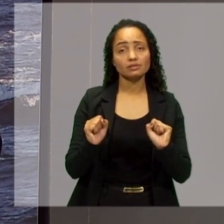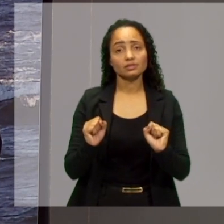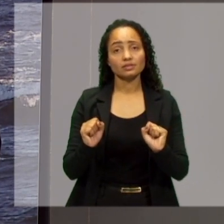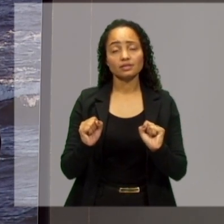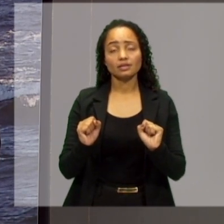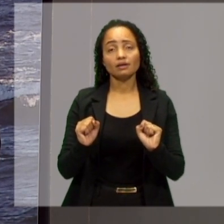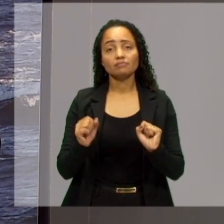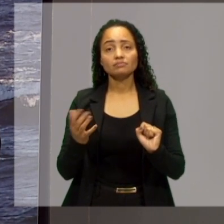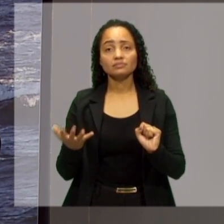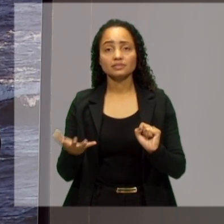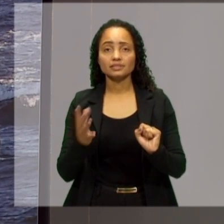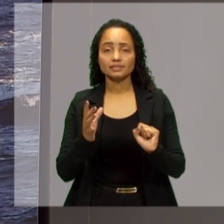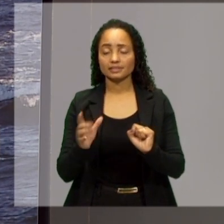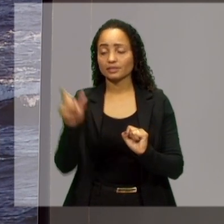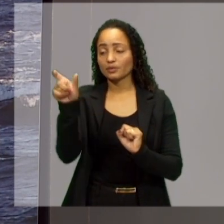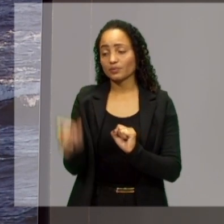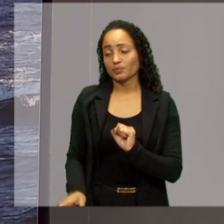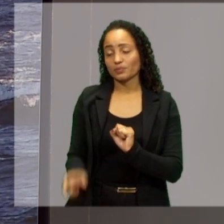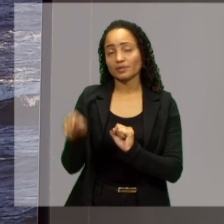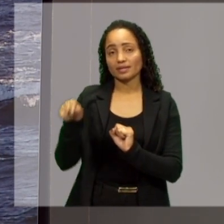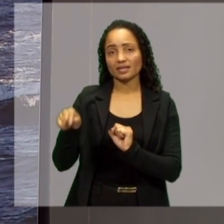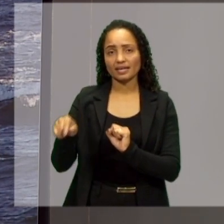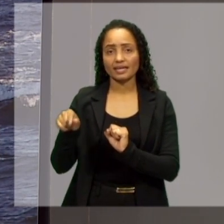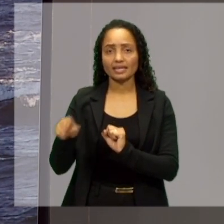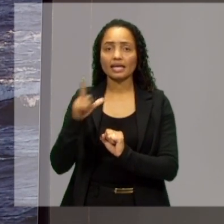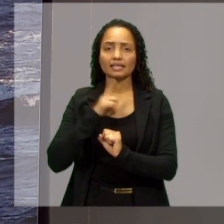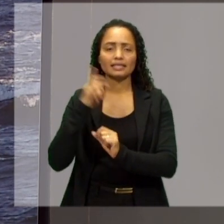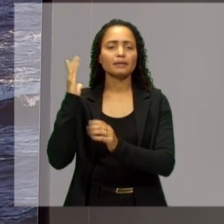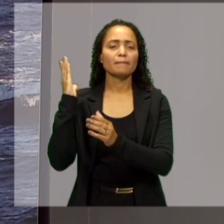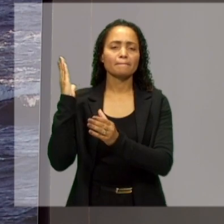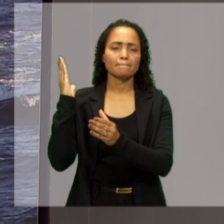o defensor X ele está com um número de processos